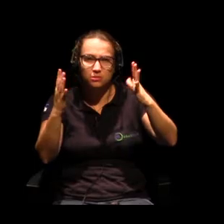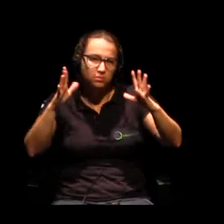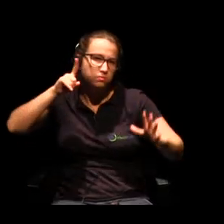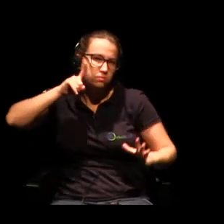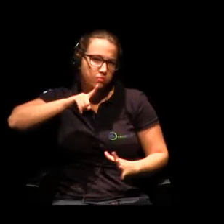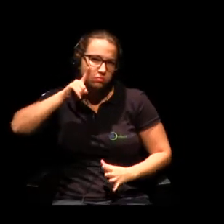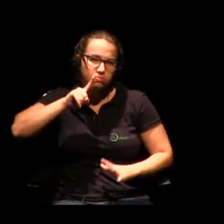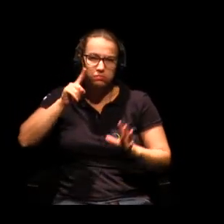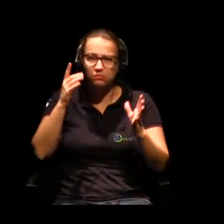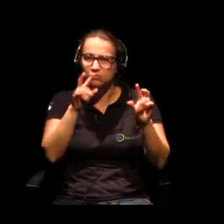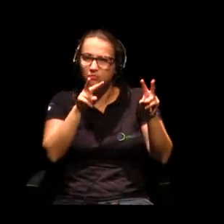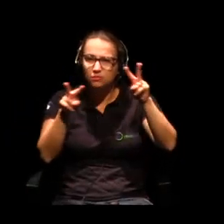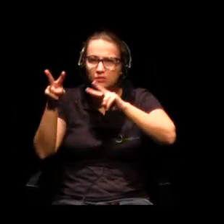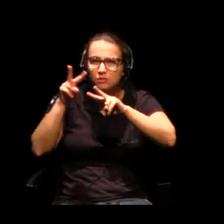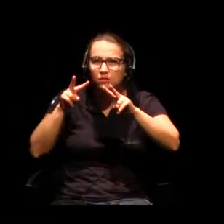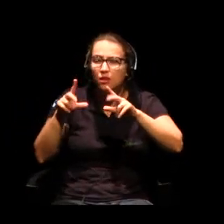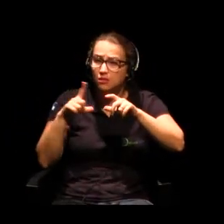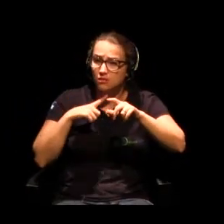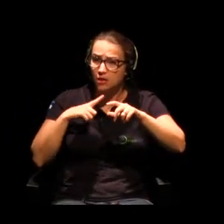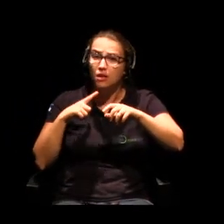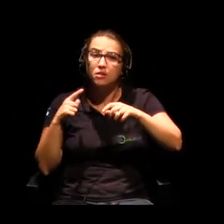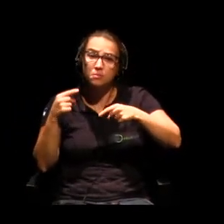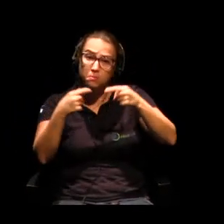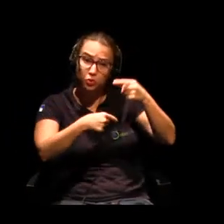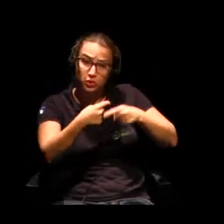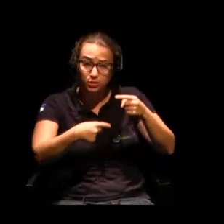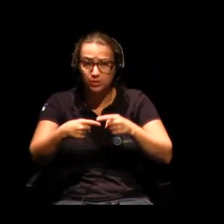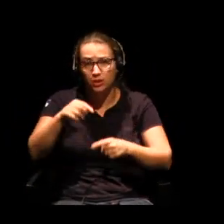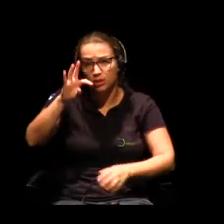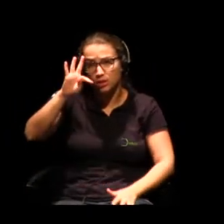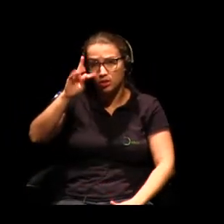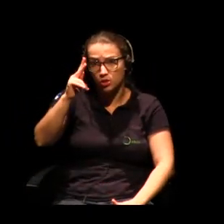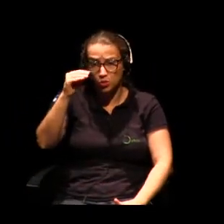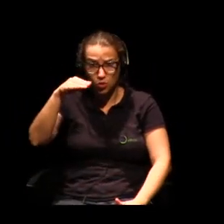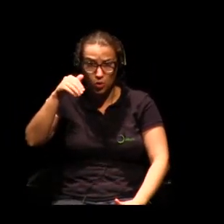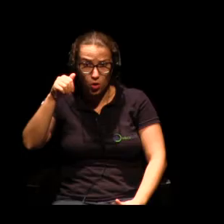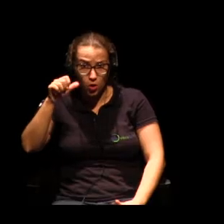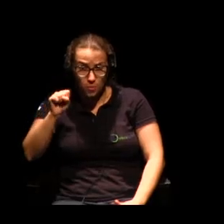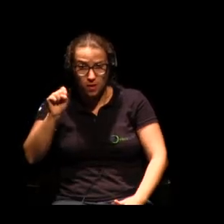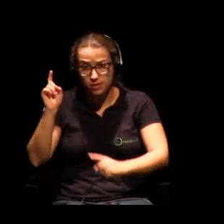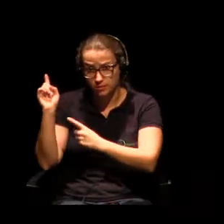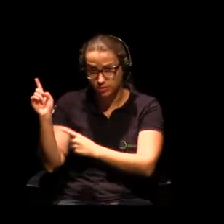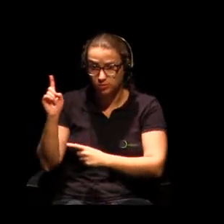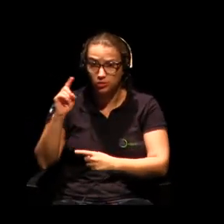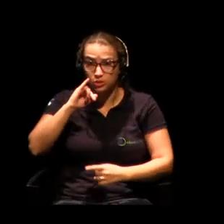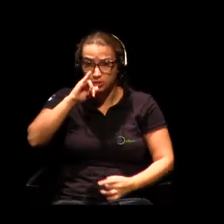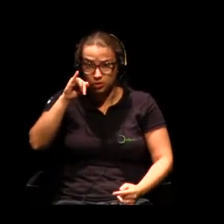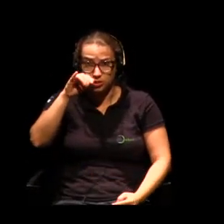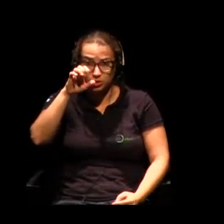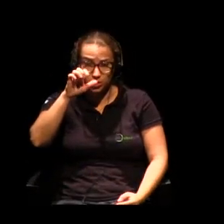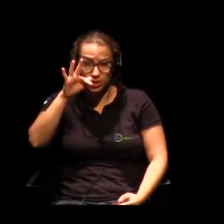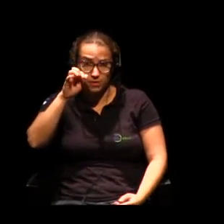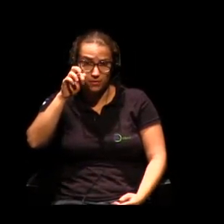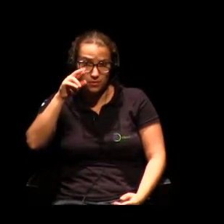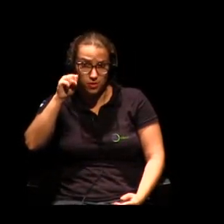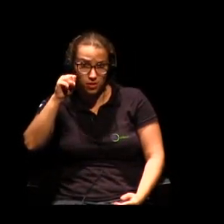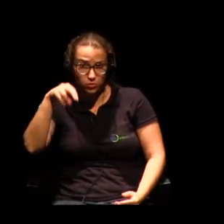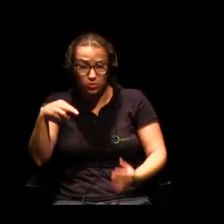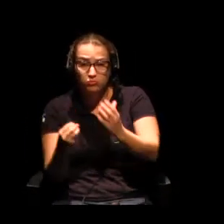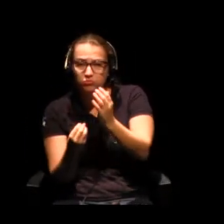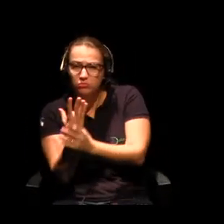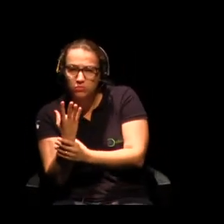se relaciona às suas estruturas políticas. Thomas Jefferson basicamente criou a